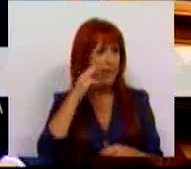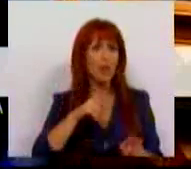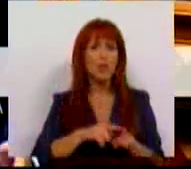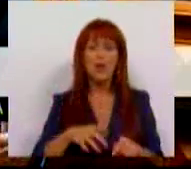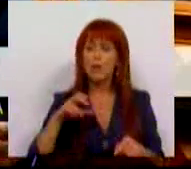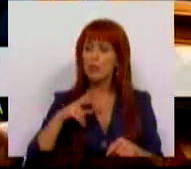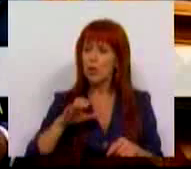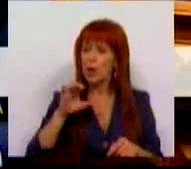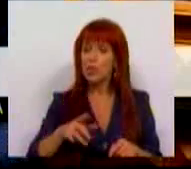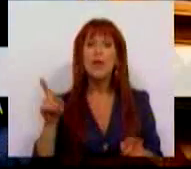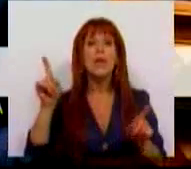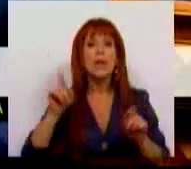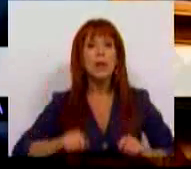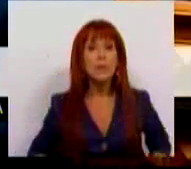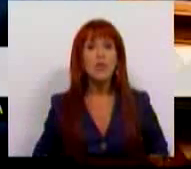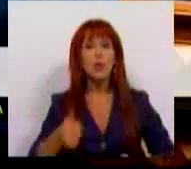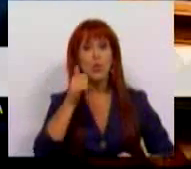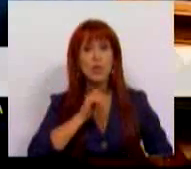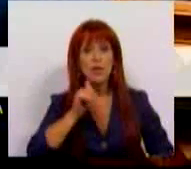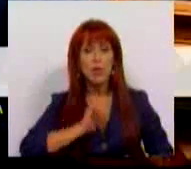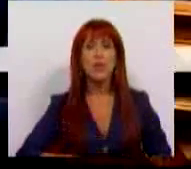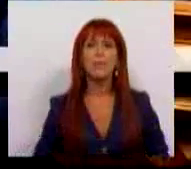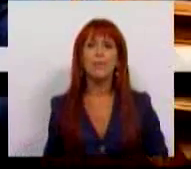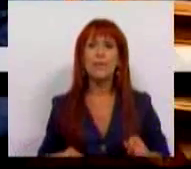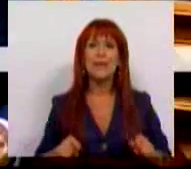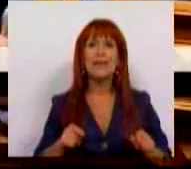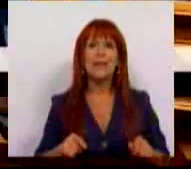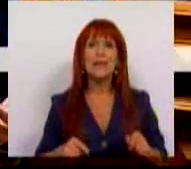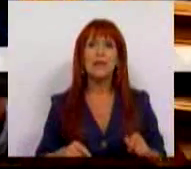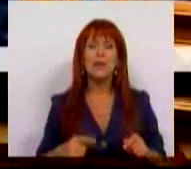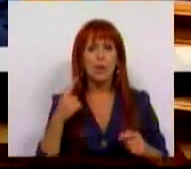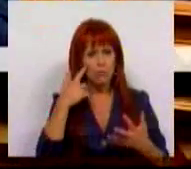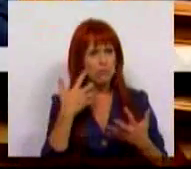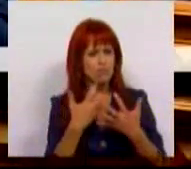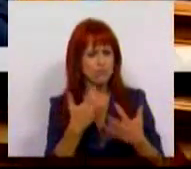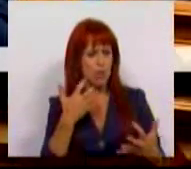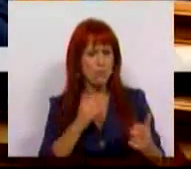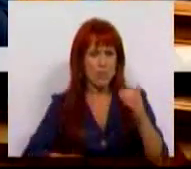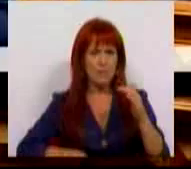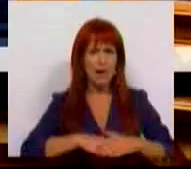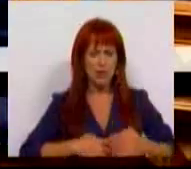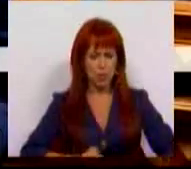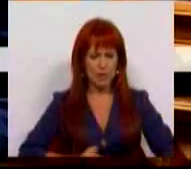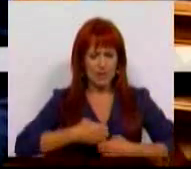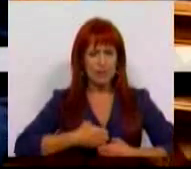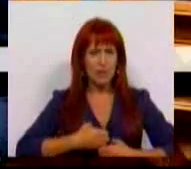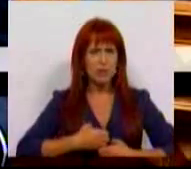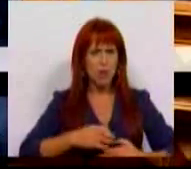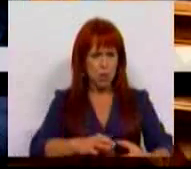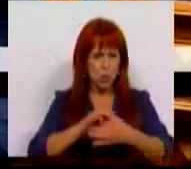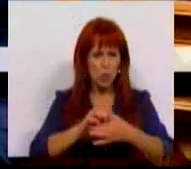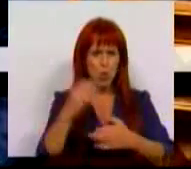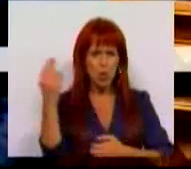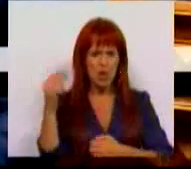do continente e até mesmo dos Açores. E são a expressão máxima do sentimento de